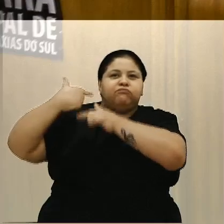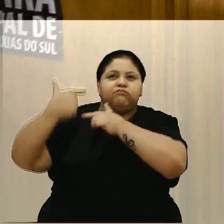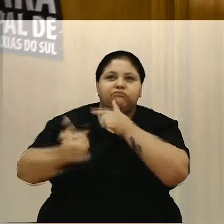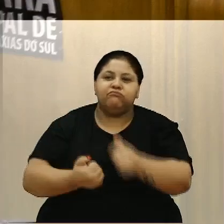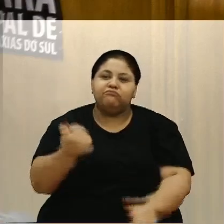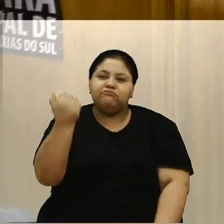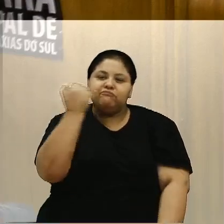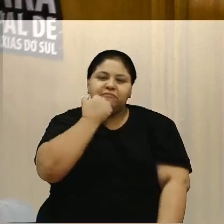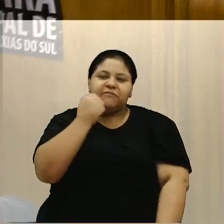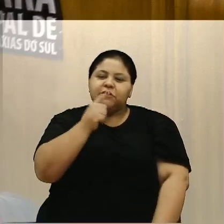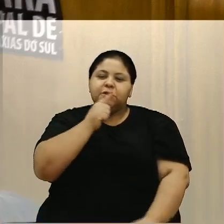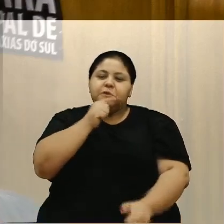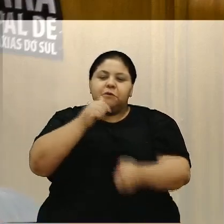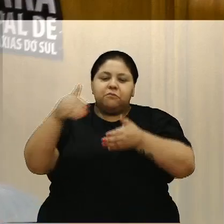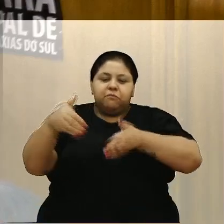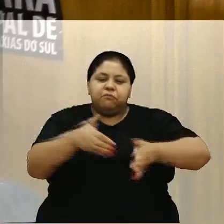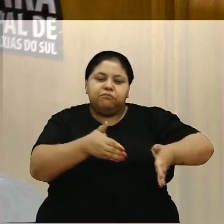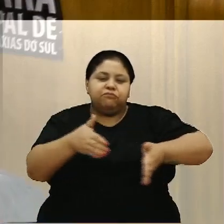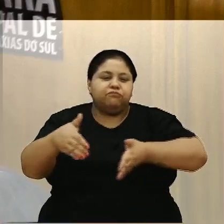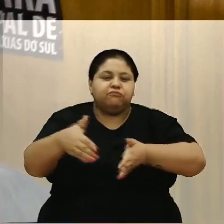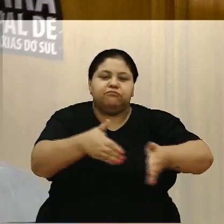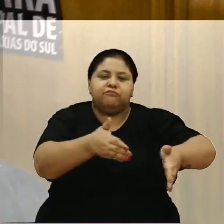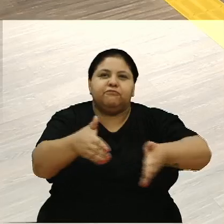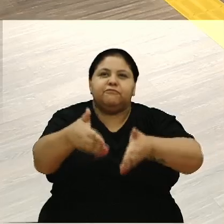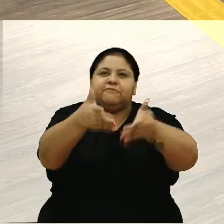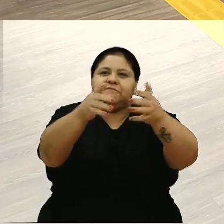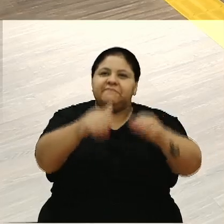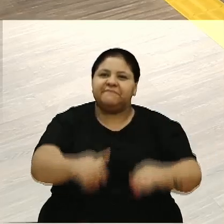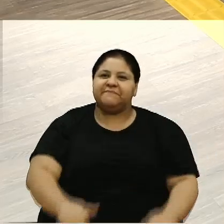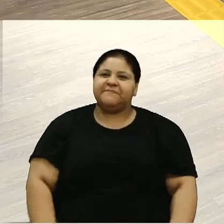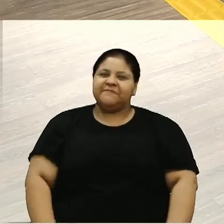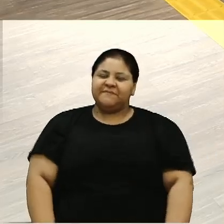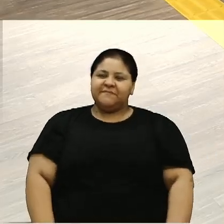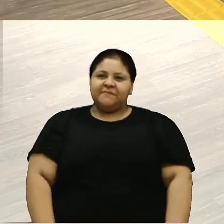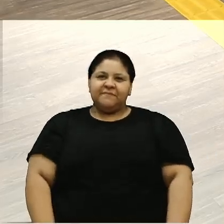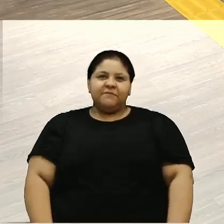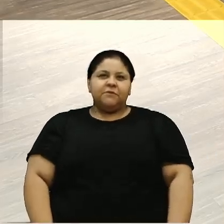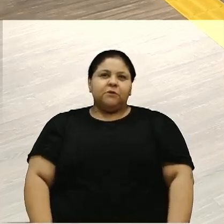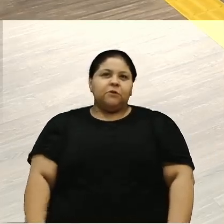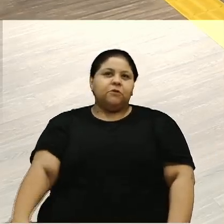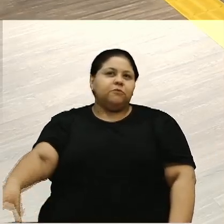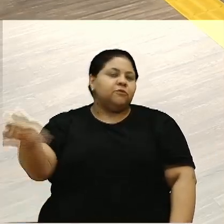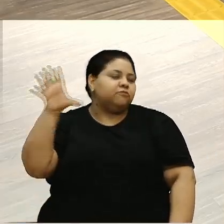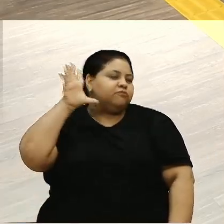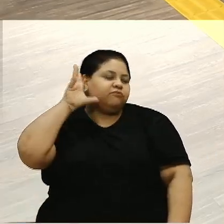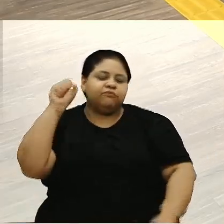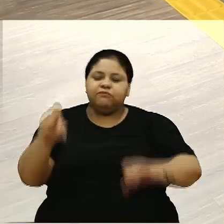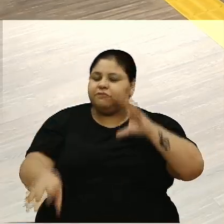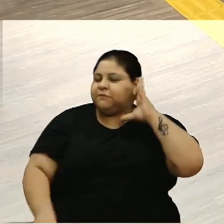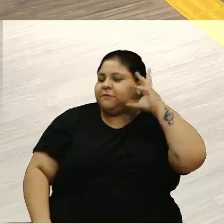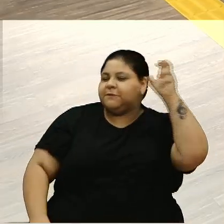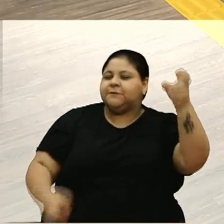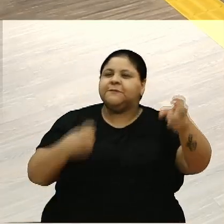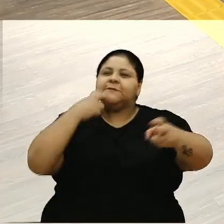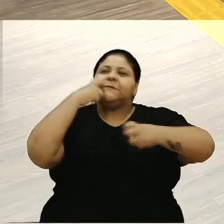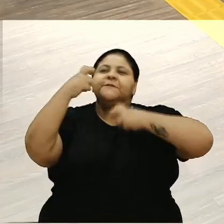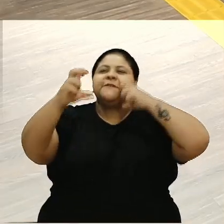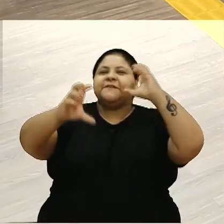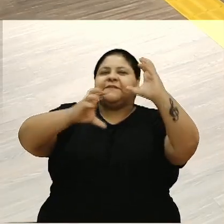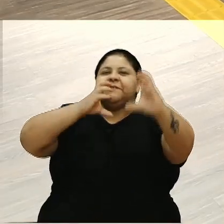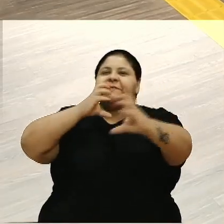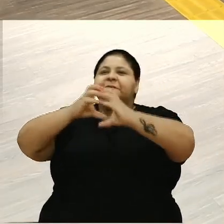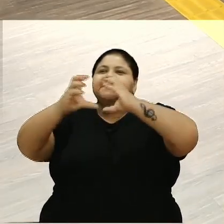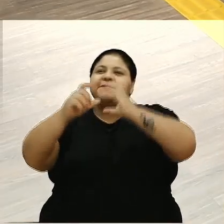pedras mouradas quebradas do Inhambuí. Ouve o canto